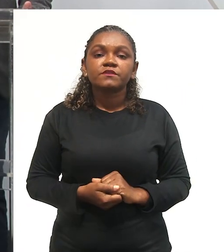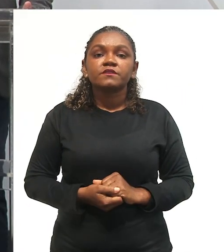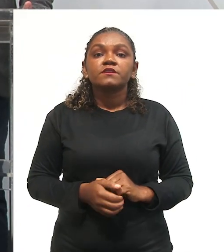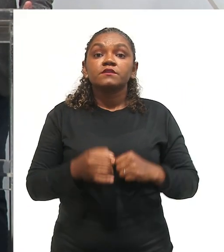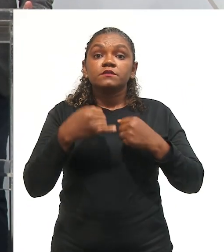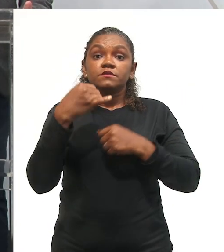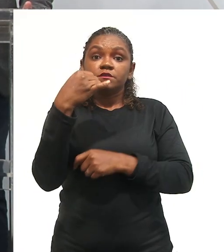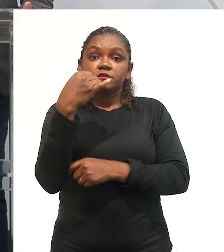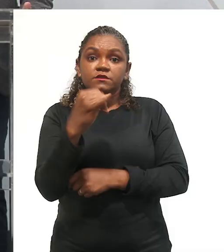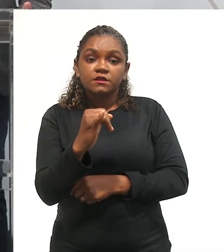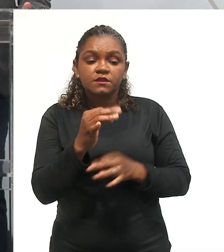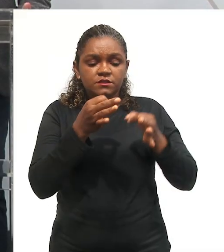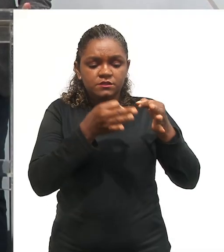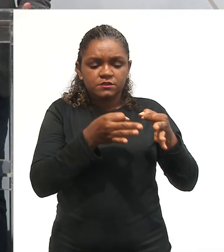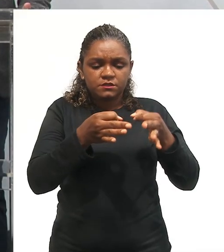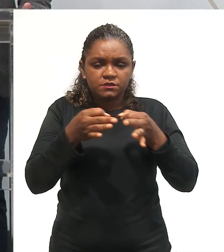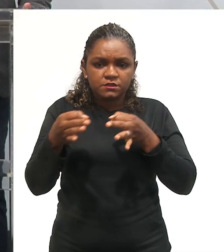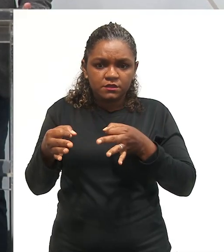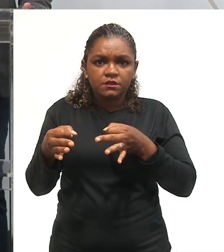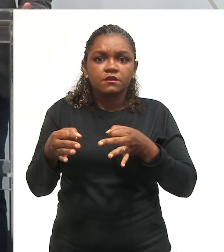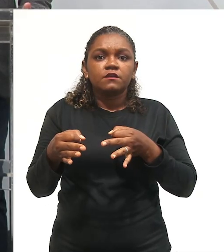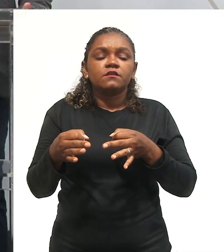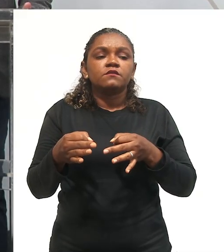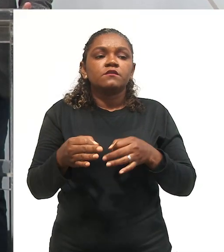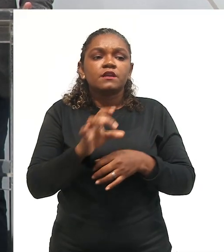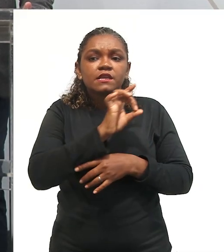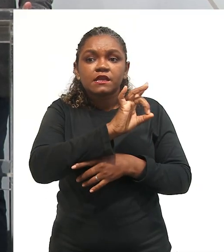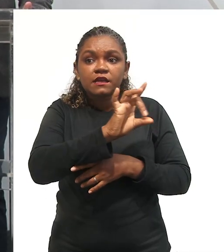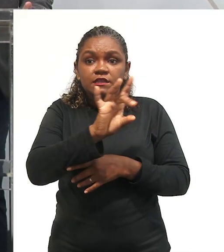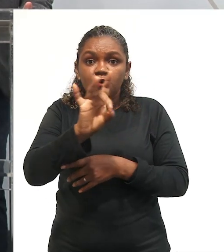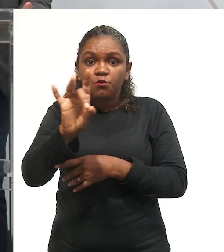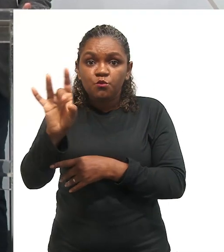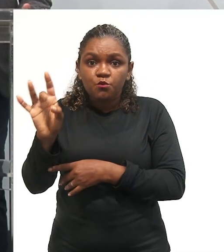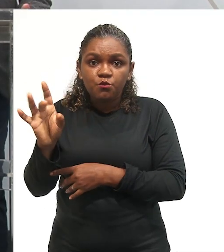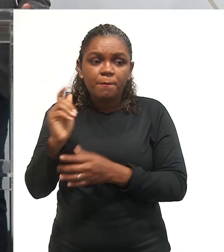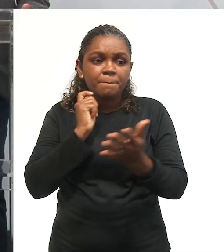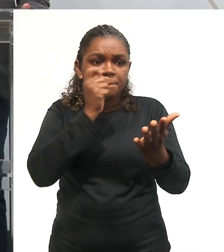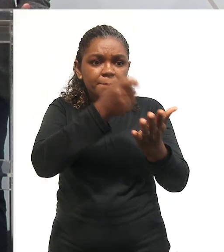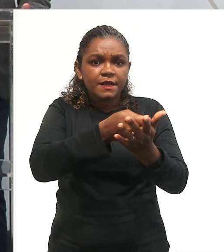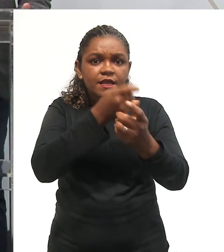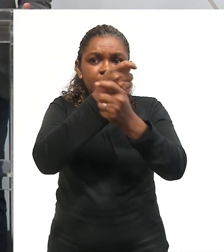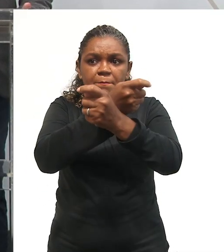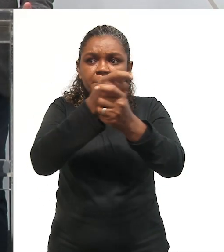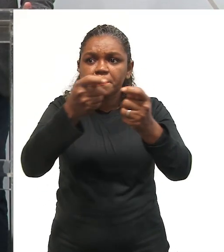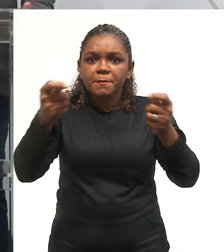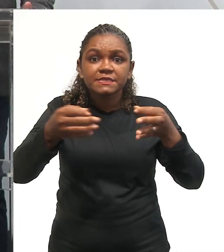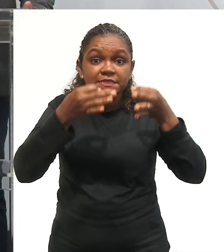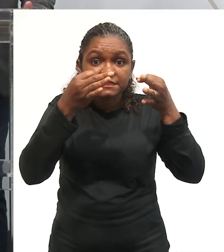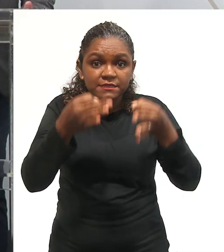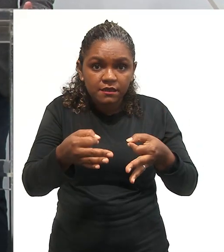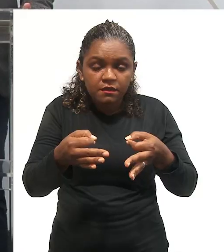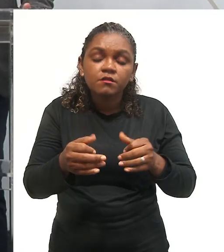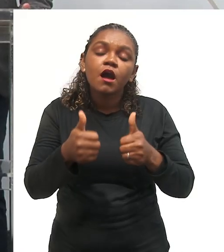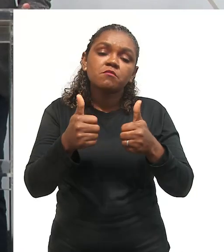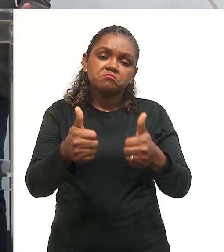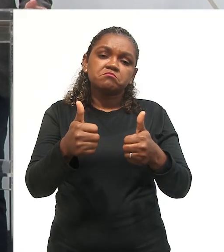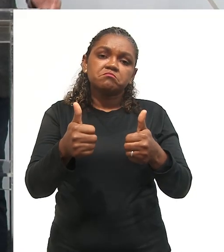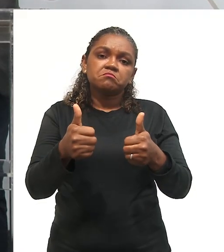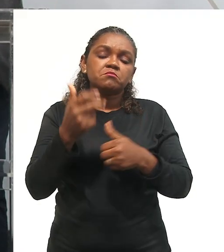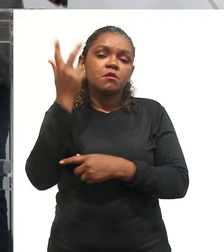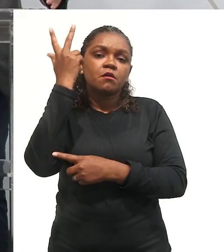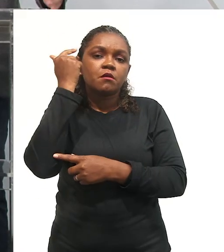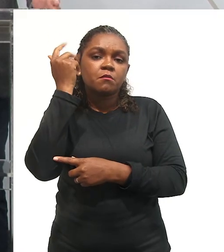para que todos os seus credores recebam antes de o lucro ser repartido entre os sócios, aí então é possível que a